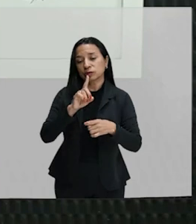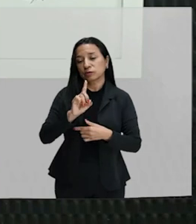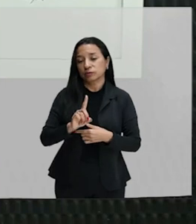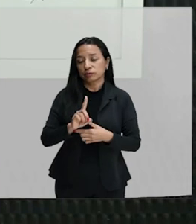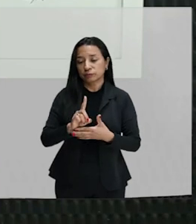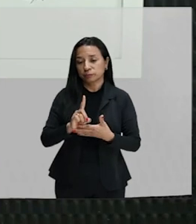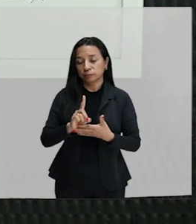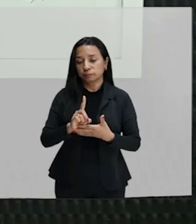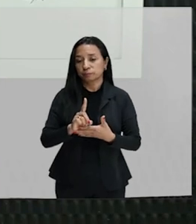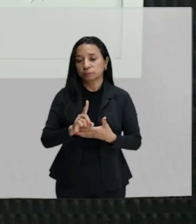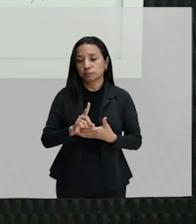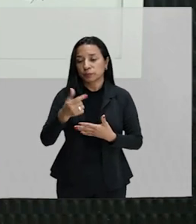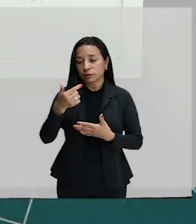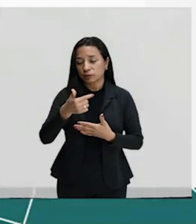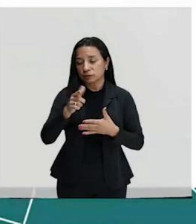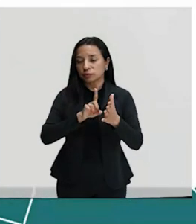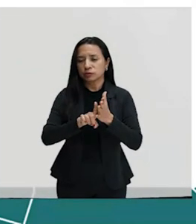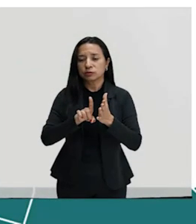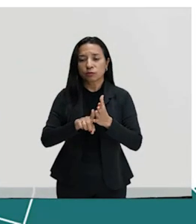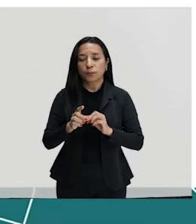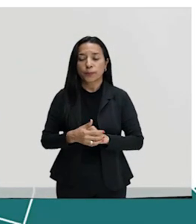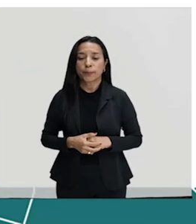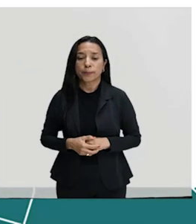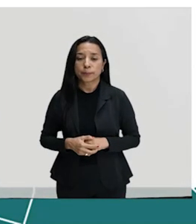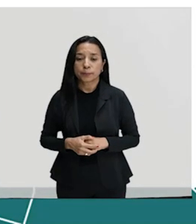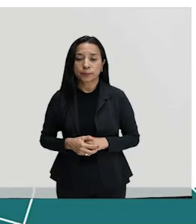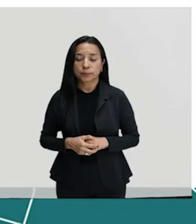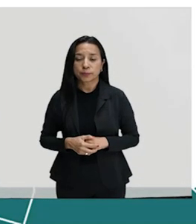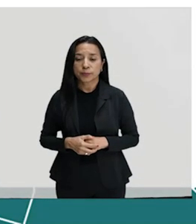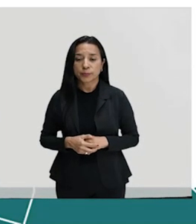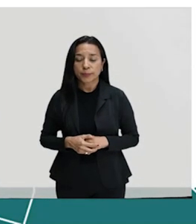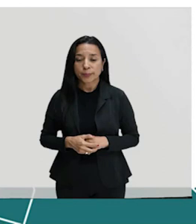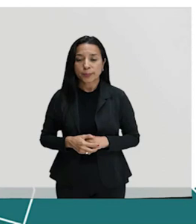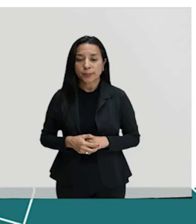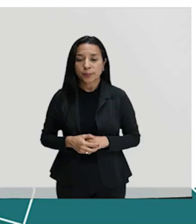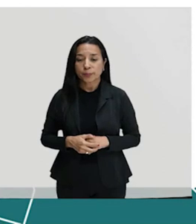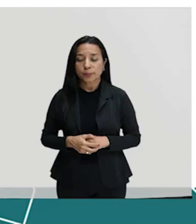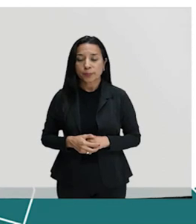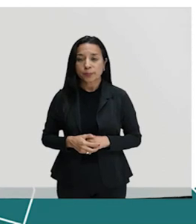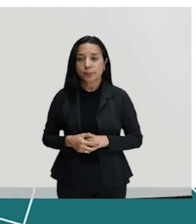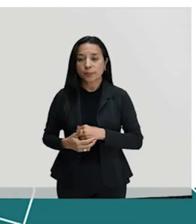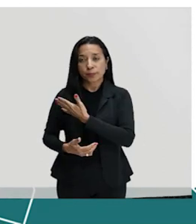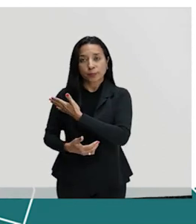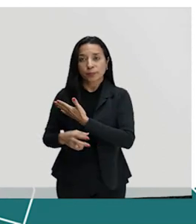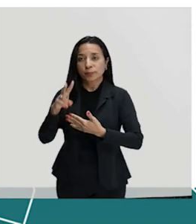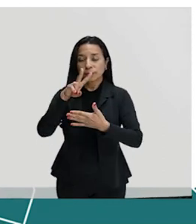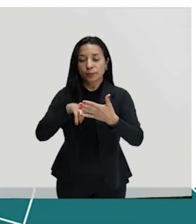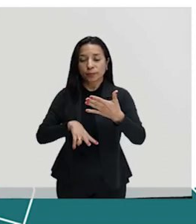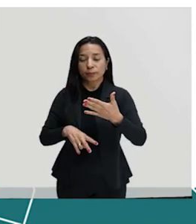questão vamos lá sem perder tempo uma uma temperatura na escala fahenheit